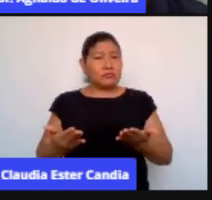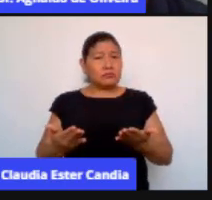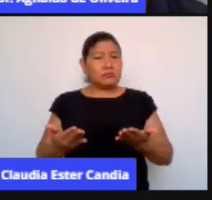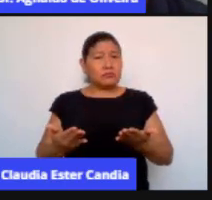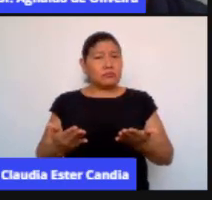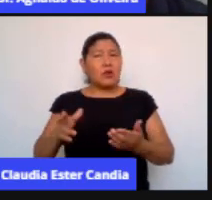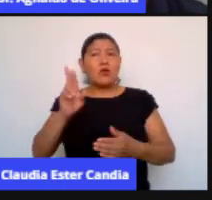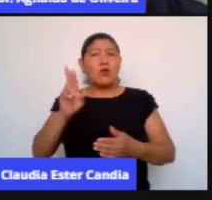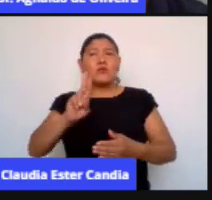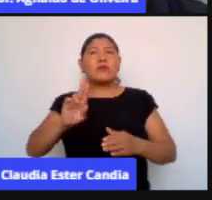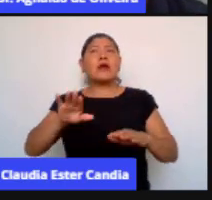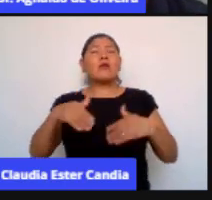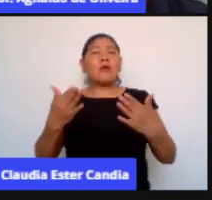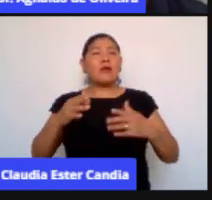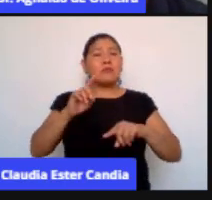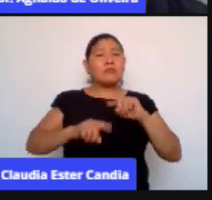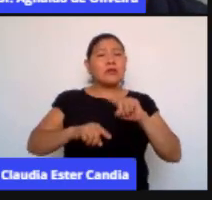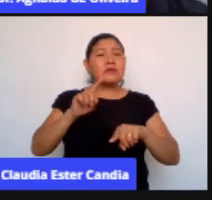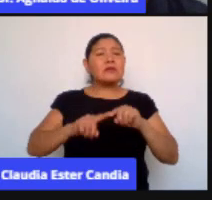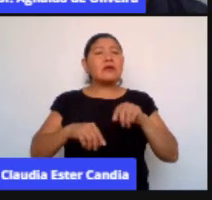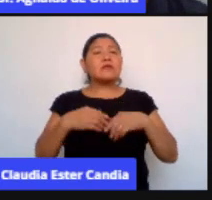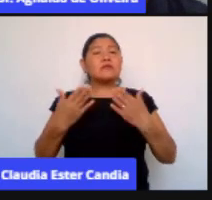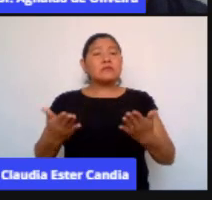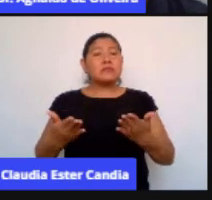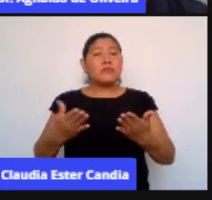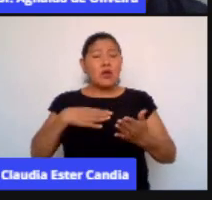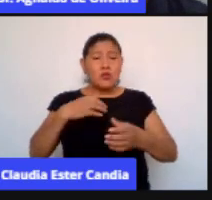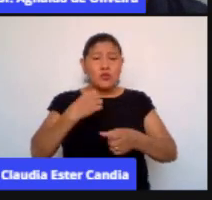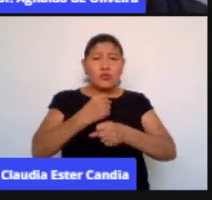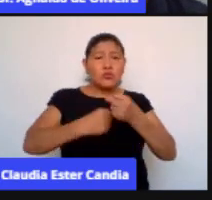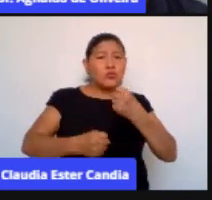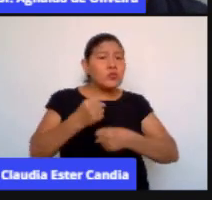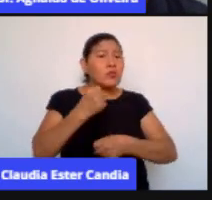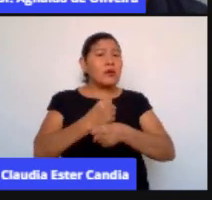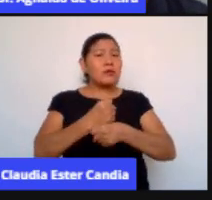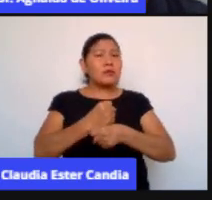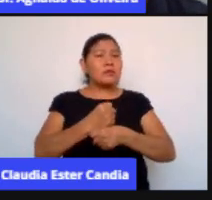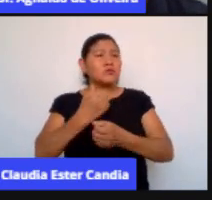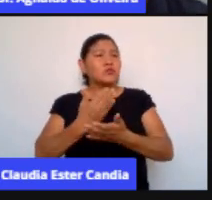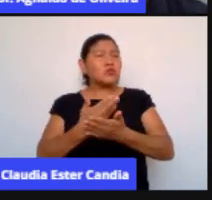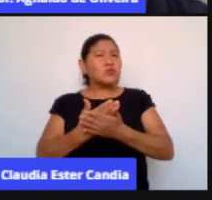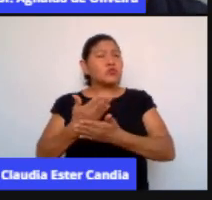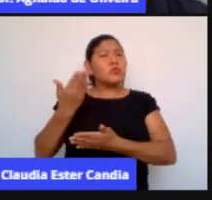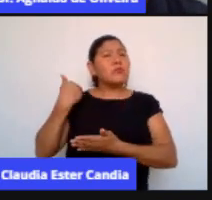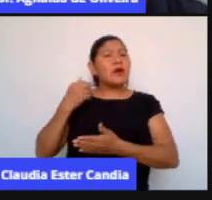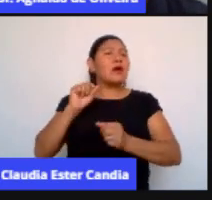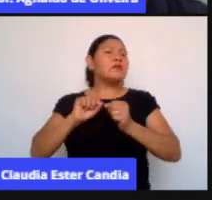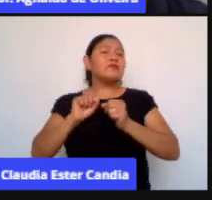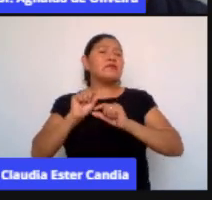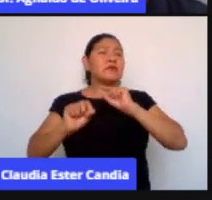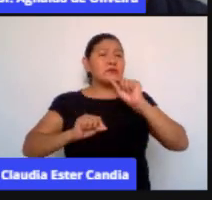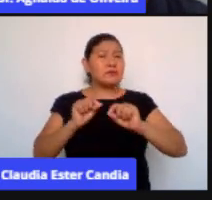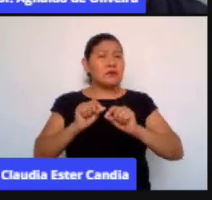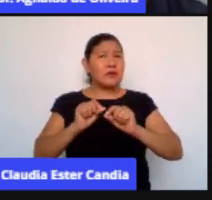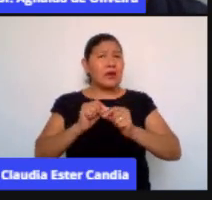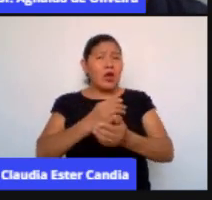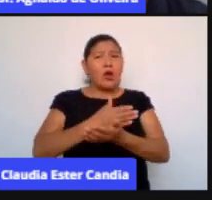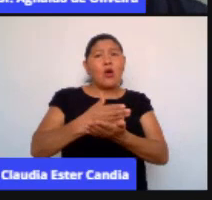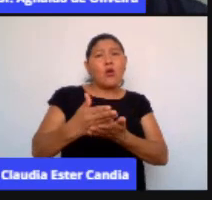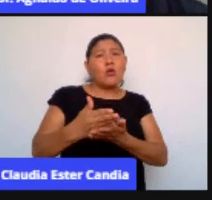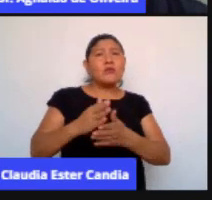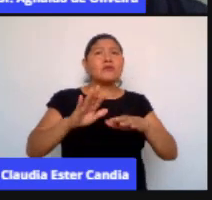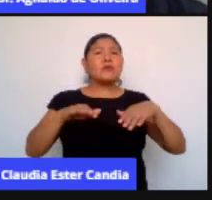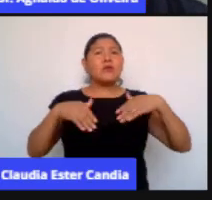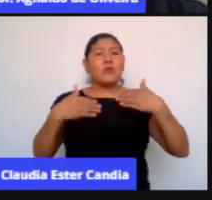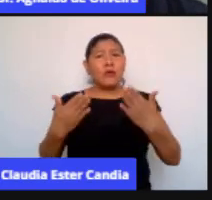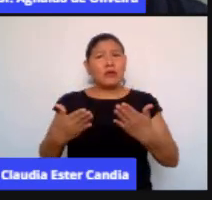que a gente aprendeu ao longo desses anos, Desse último ano especial. Então, todo o trabalho que foi feito realizado ano passado, ele serve